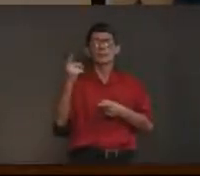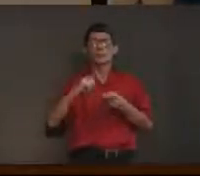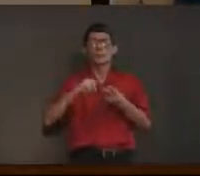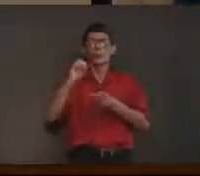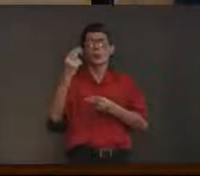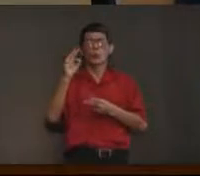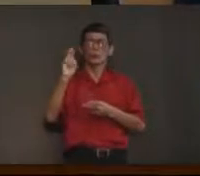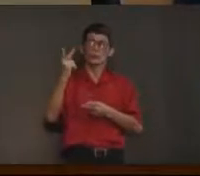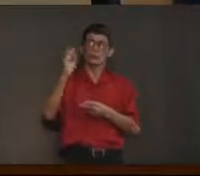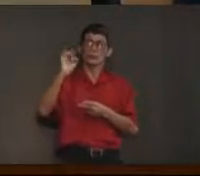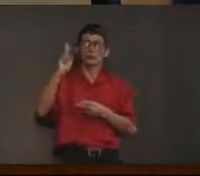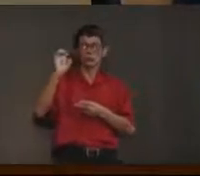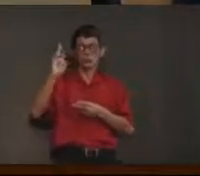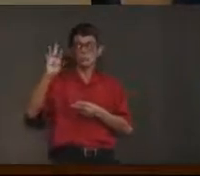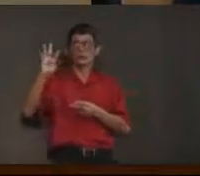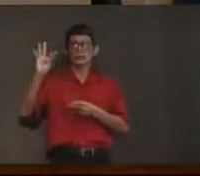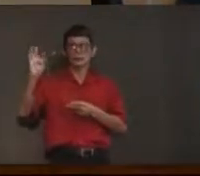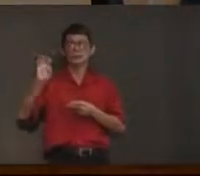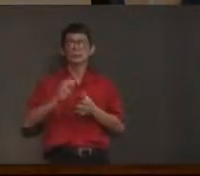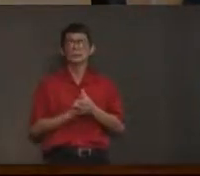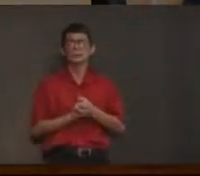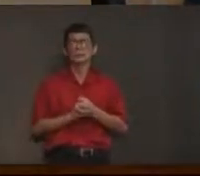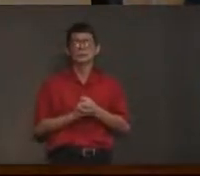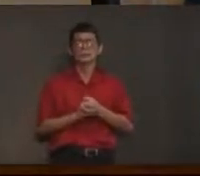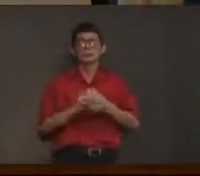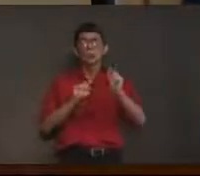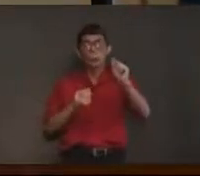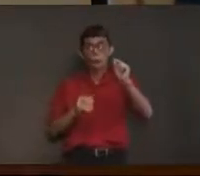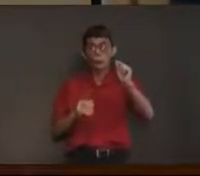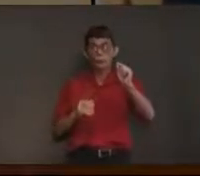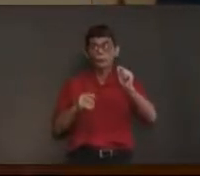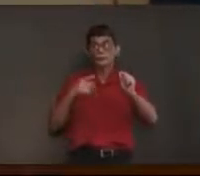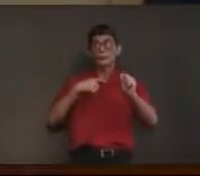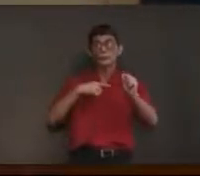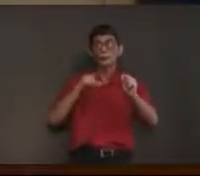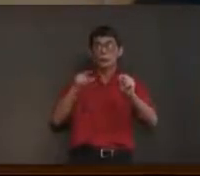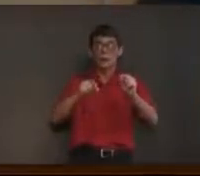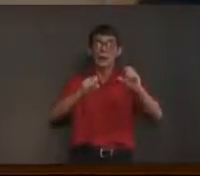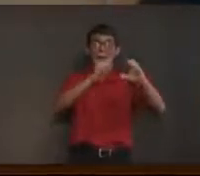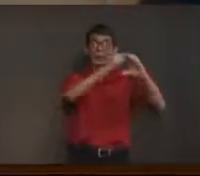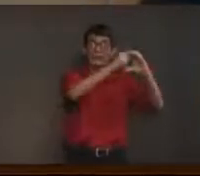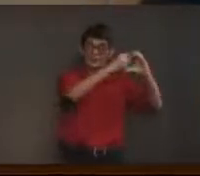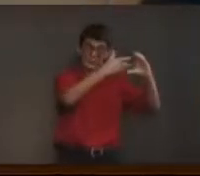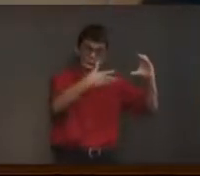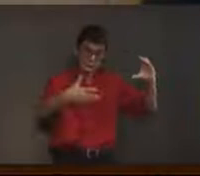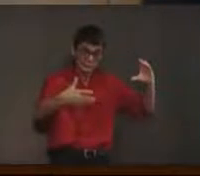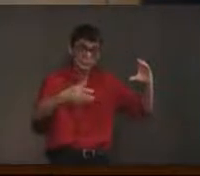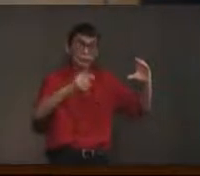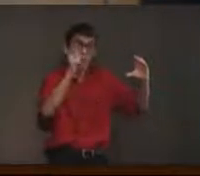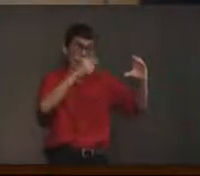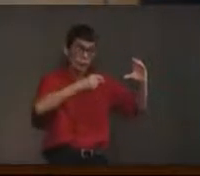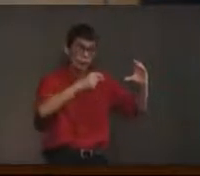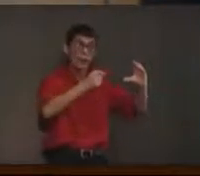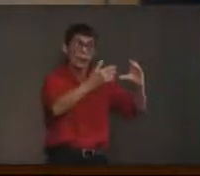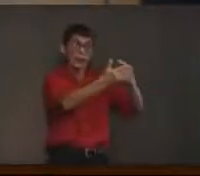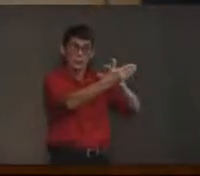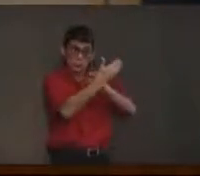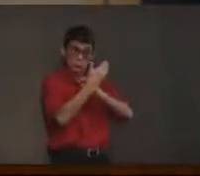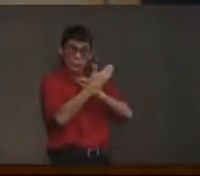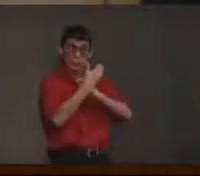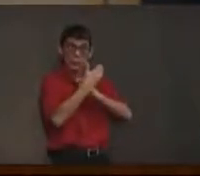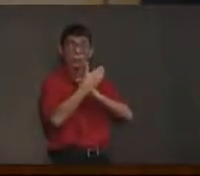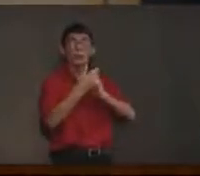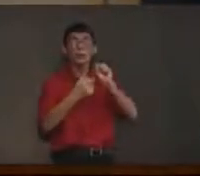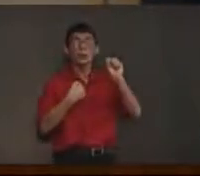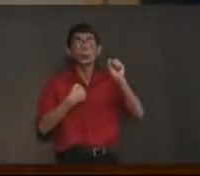de dimensão infinita mas que tem propriedades boas que de Norma de distância que você depois vai